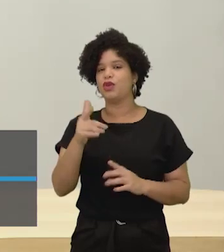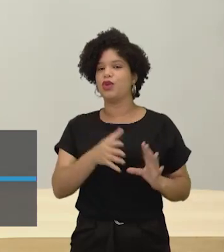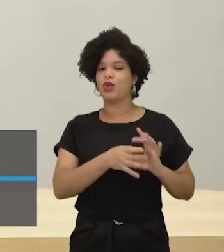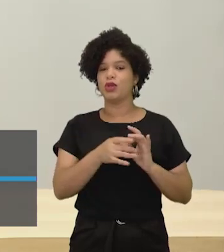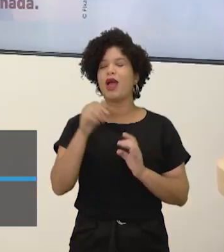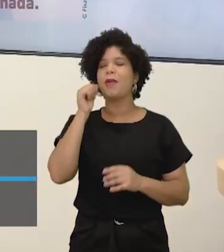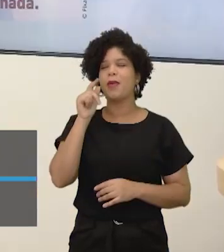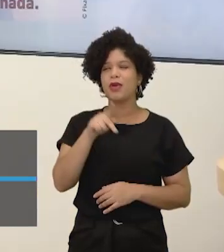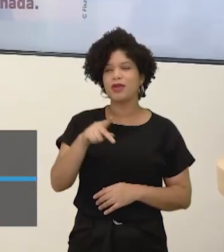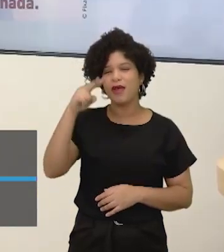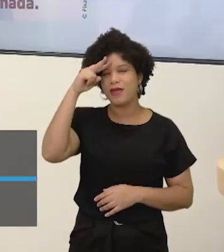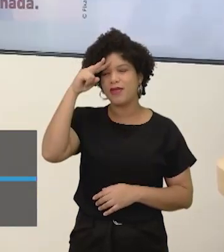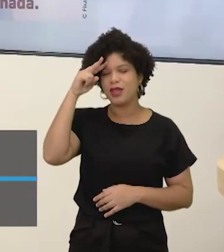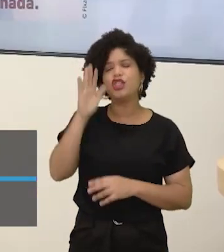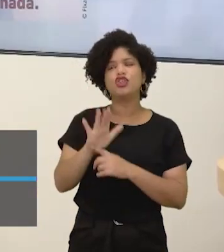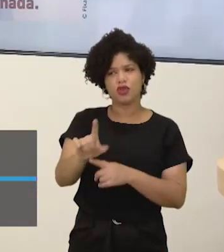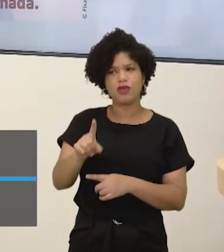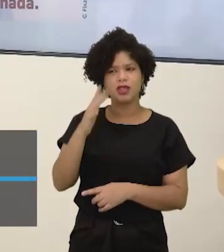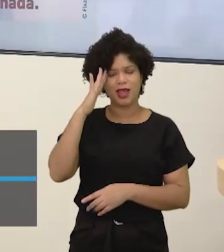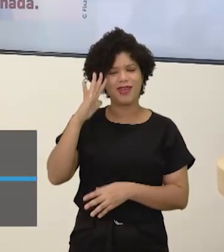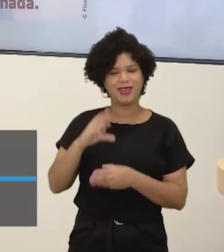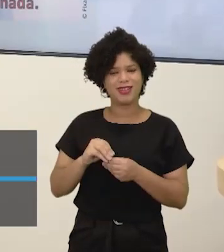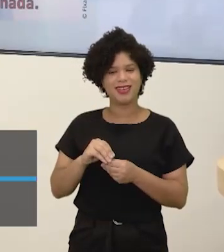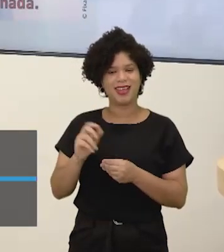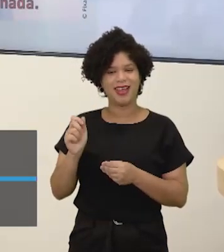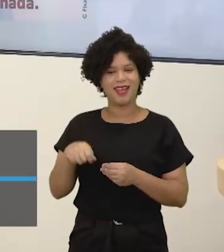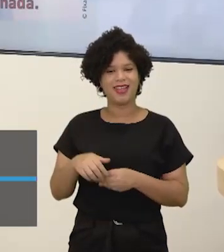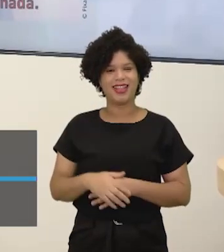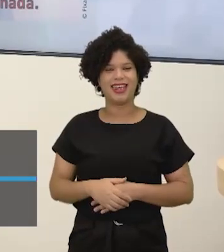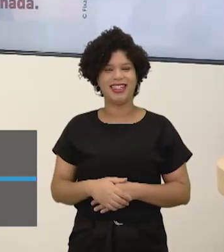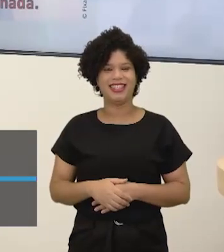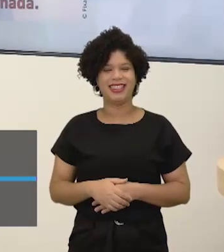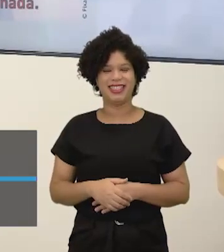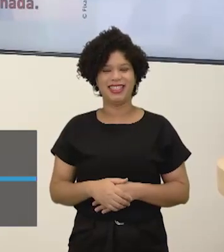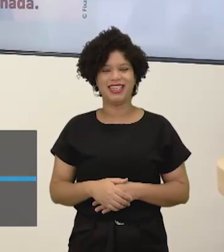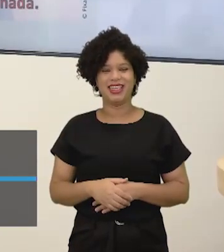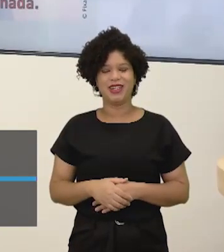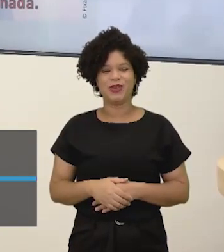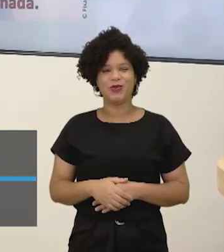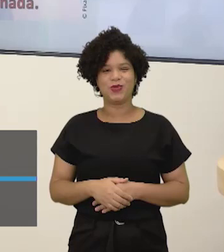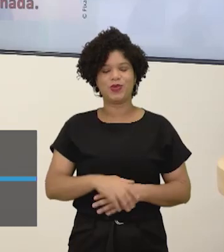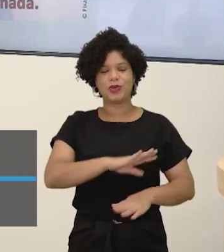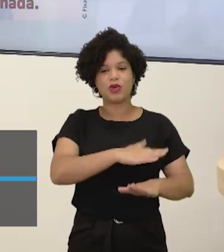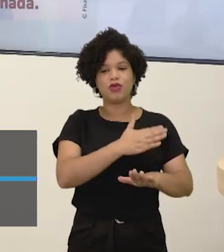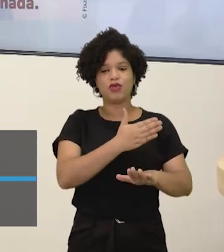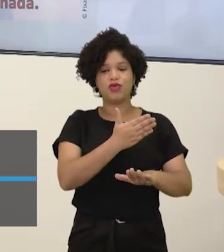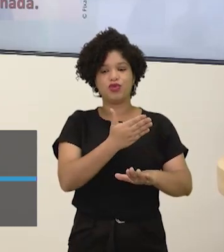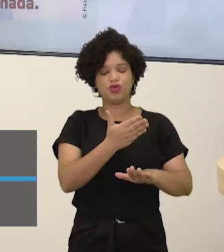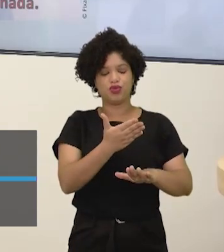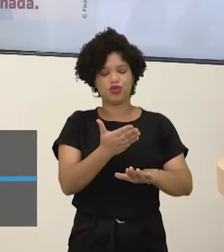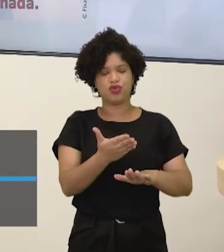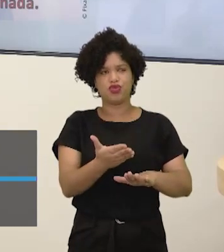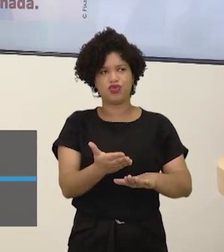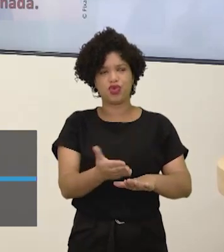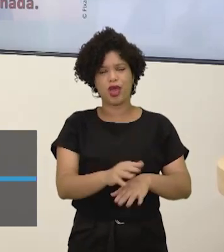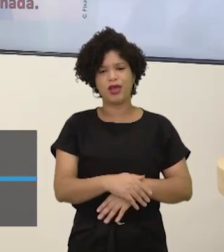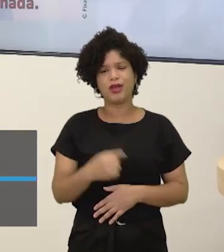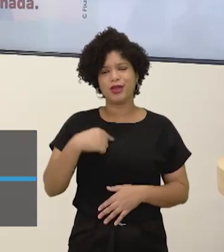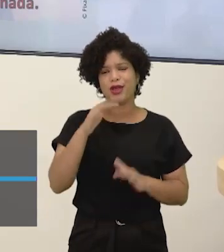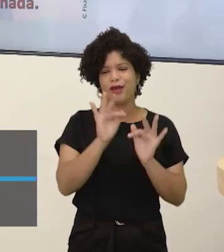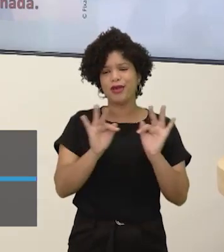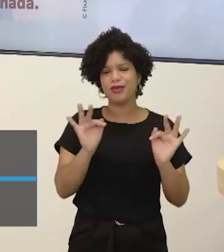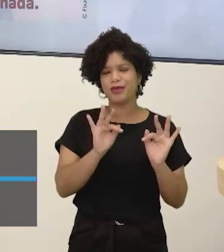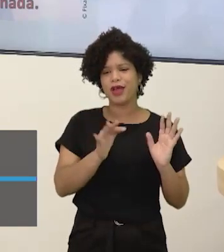professora Viviane depois vai te ajudar com essa questão da Bhaskara, fazer uma aula sobre isso. Então, mais um dia se passou e a gente não usou a oração